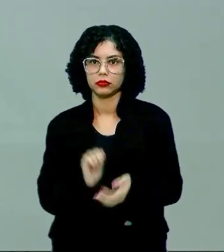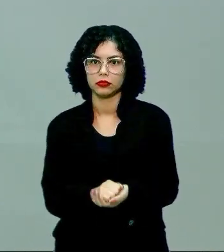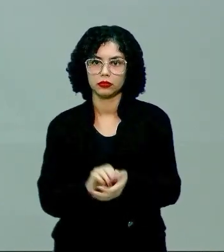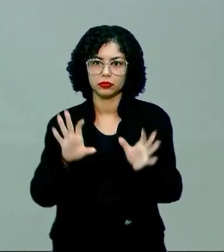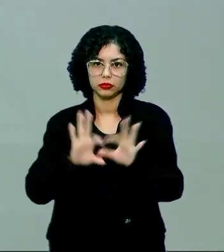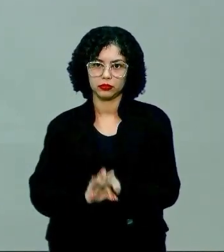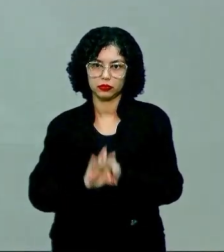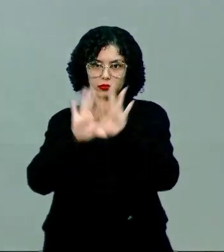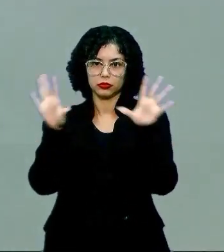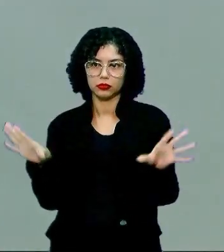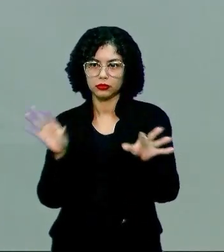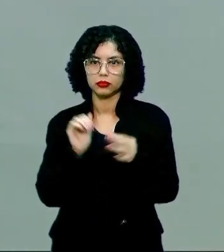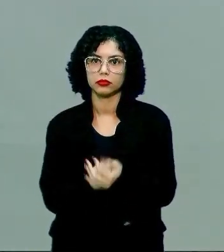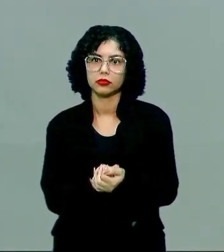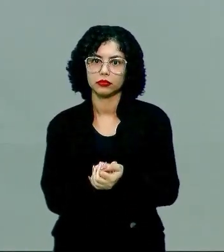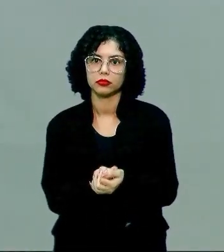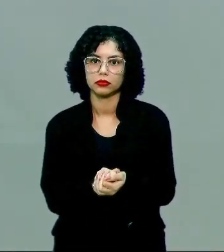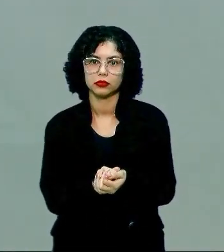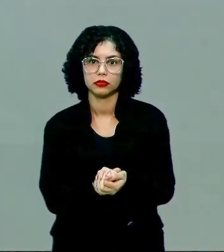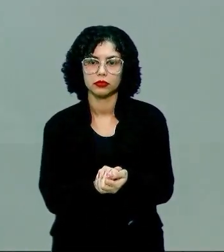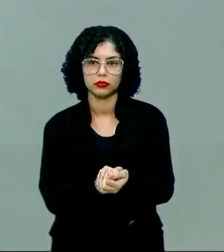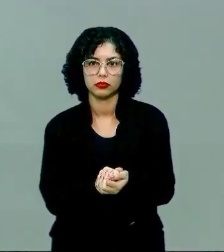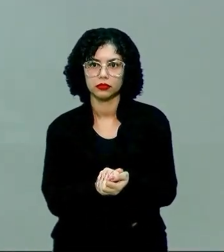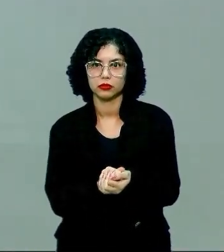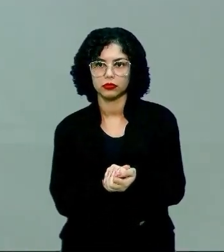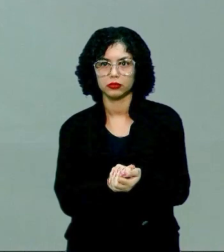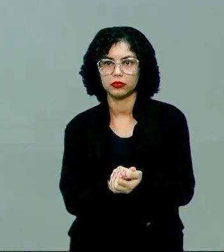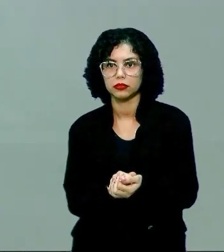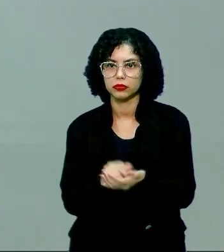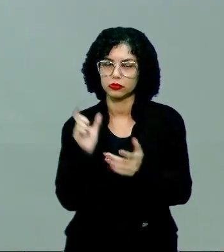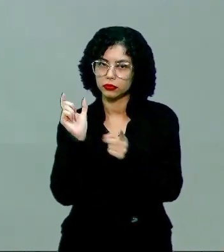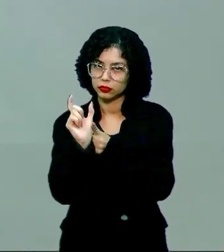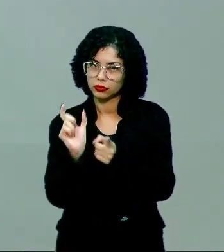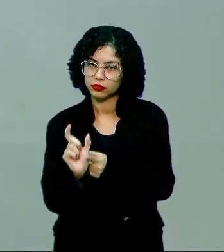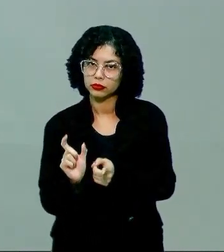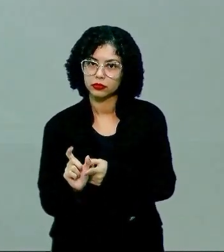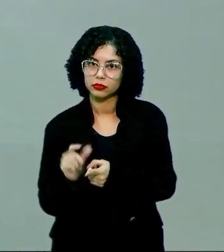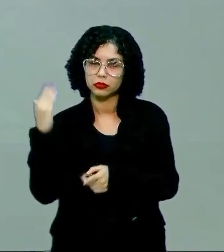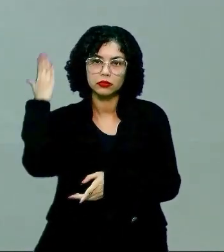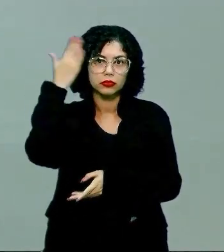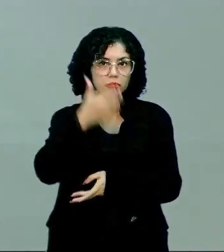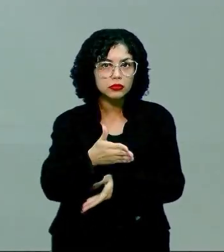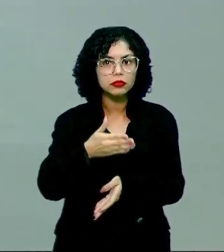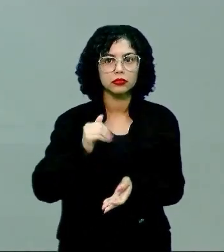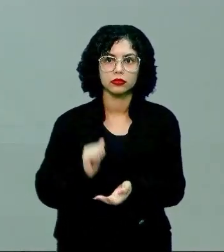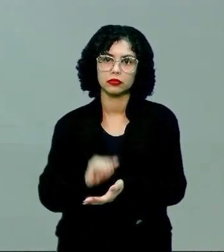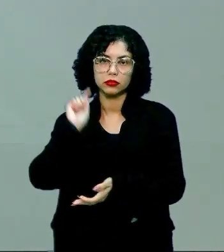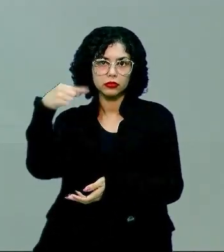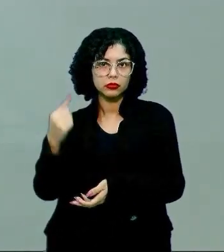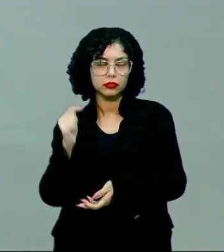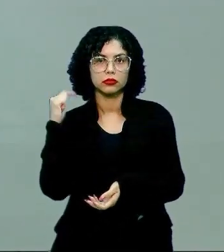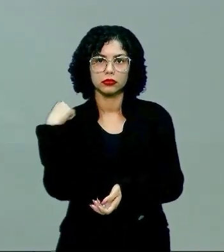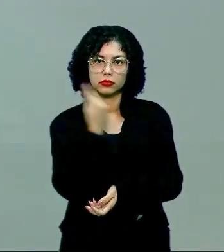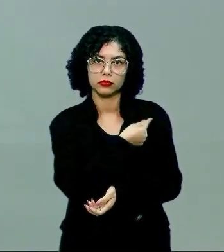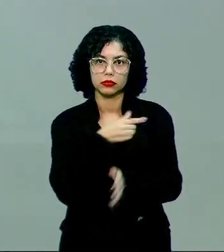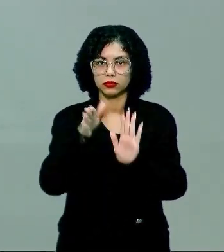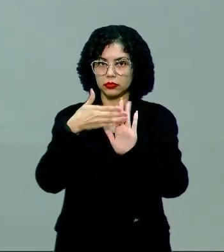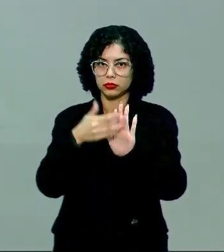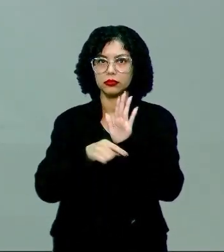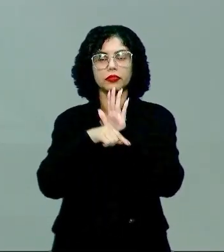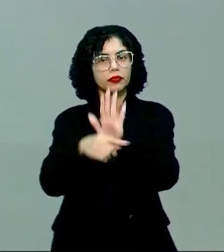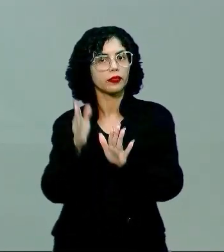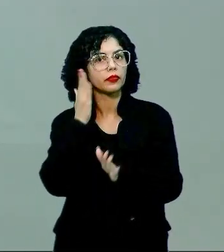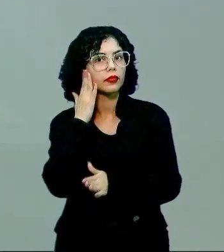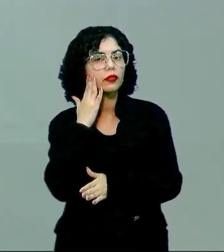Liberdade esses essas palavras elas são direcionais para aquilo que a gente busca propor